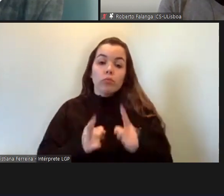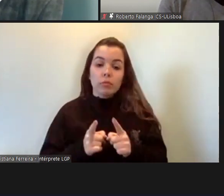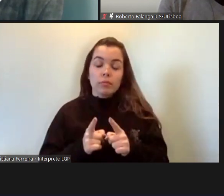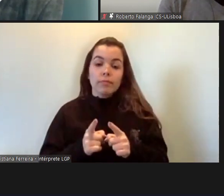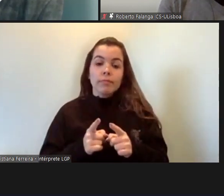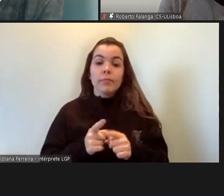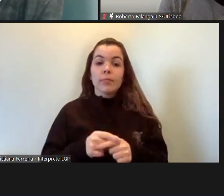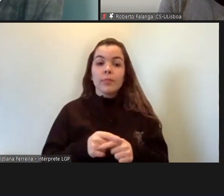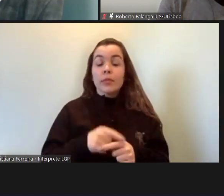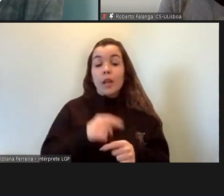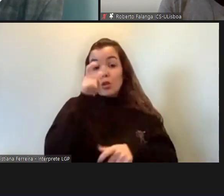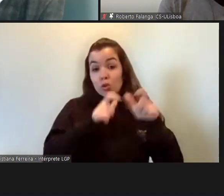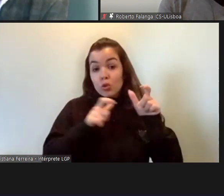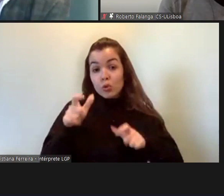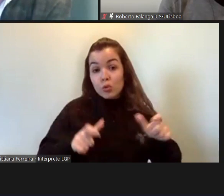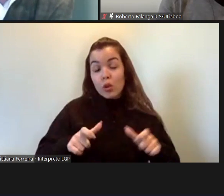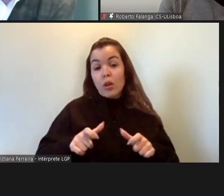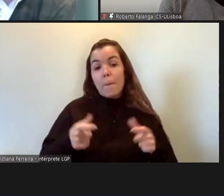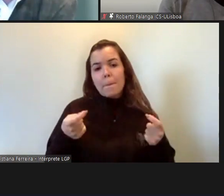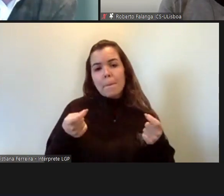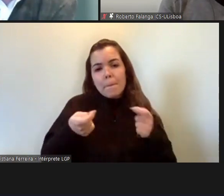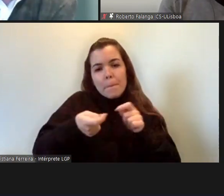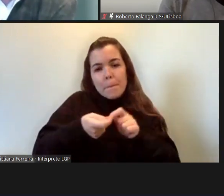digamos, aos cidadãos estar mais próximos